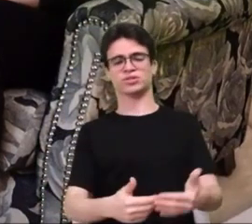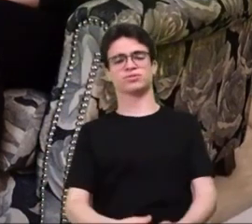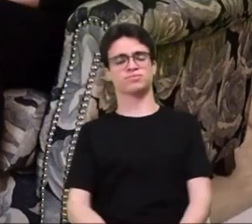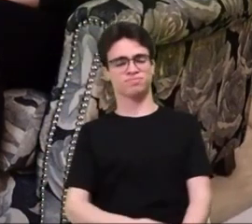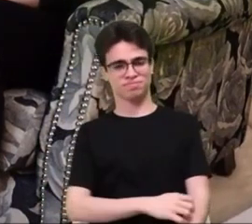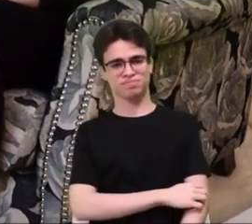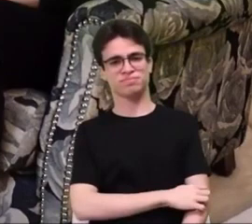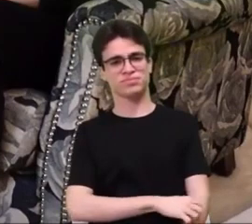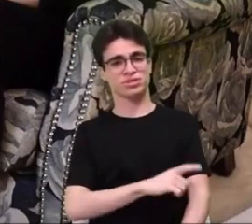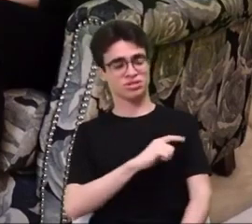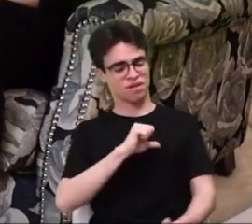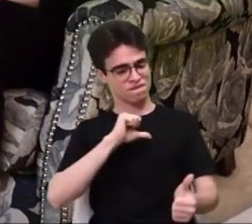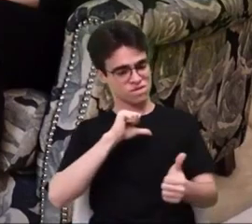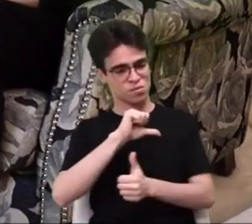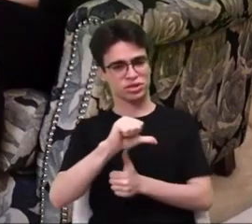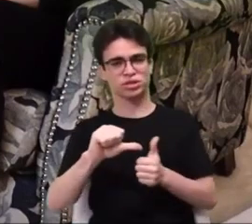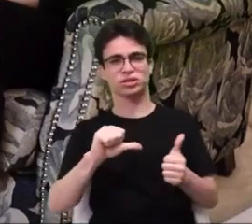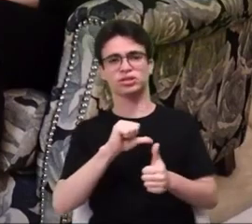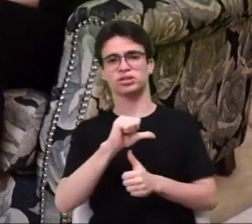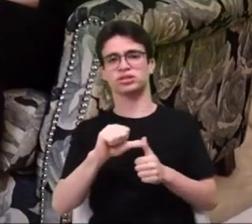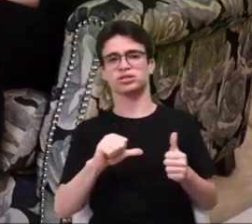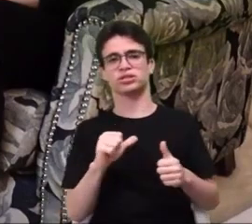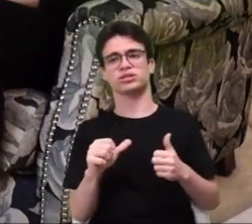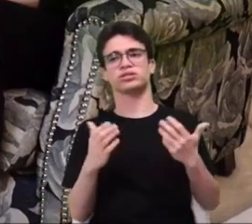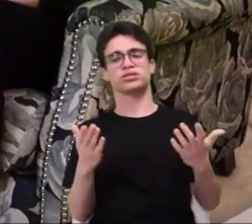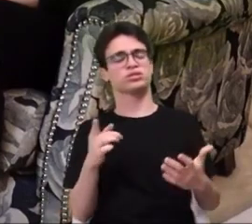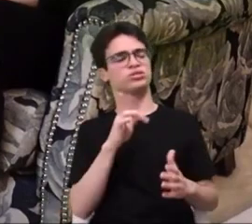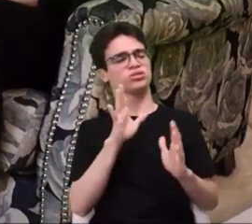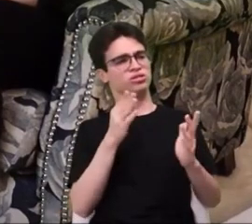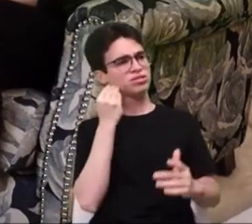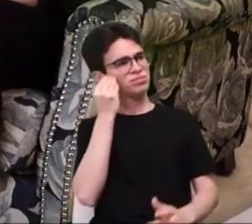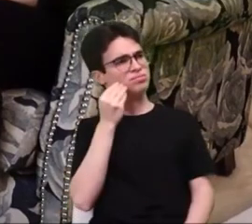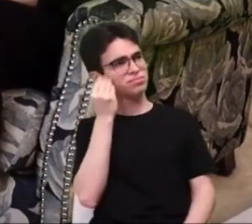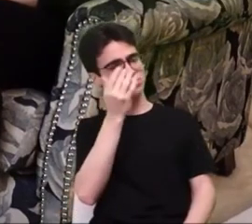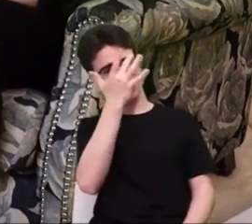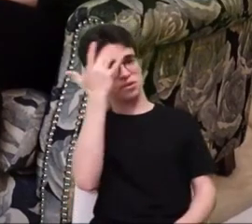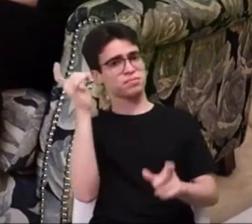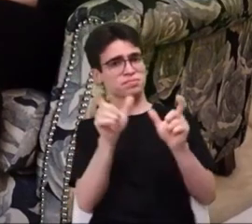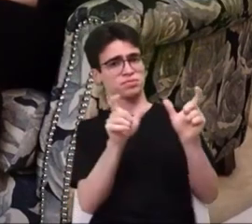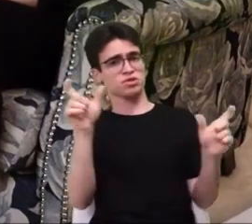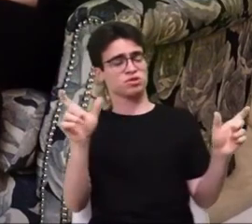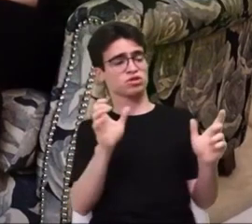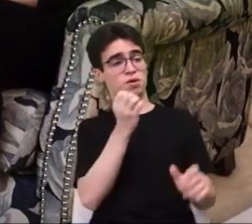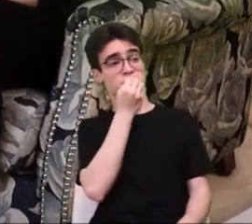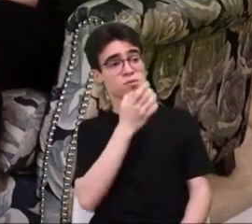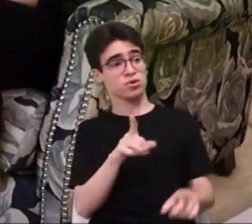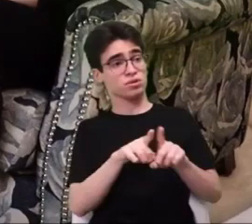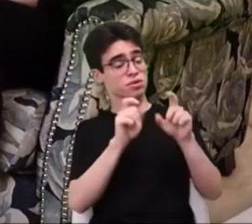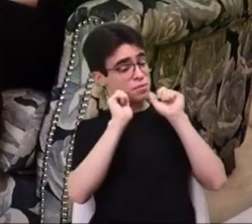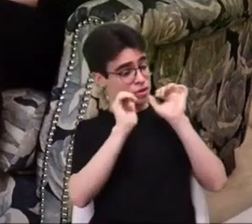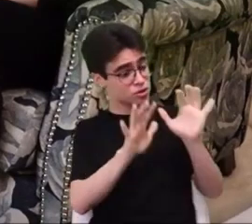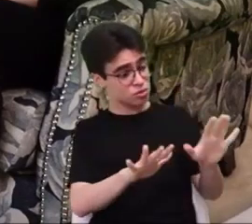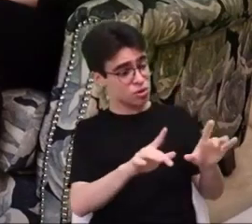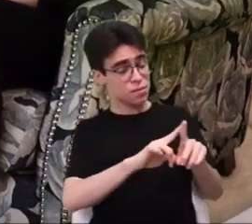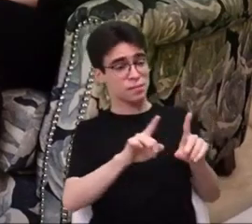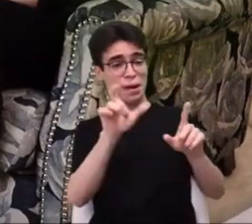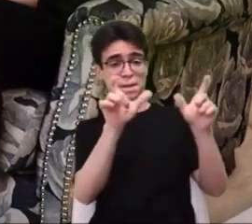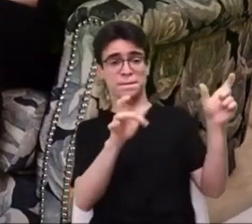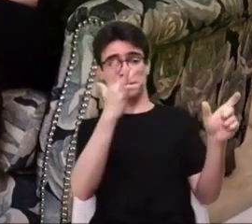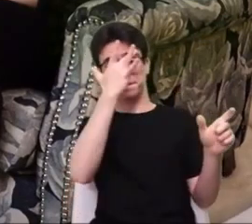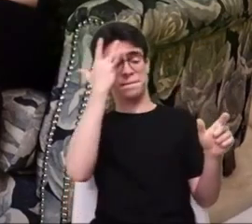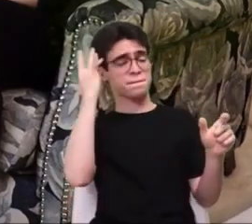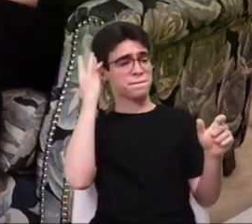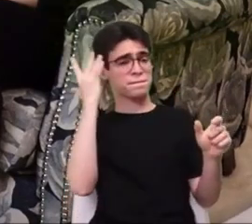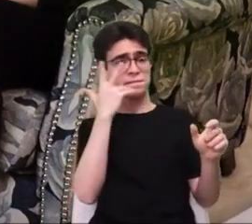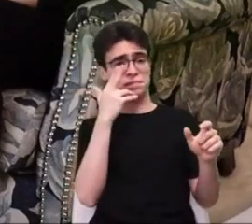de transformação, né? E você passou pela mão de muita gente boa que te abençoou, mas essa gente boa não